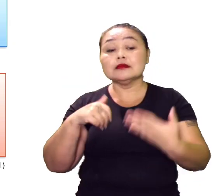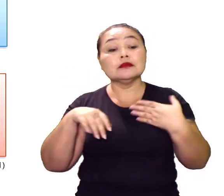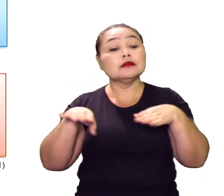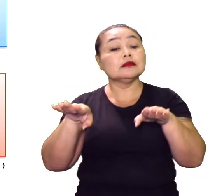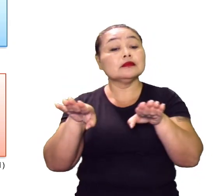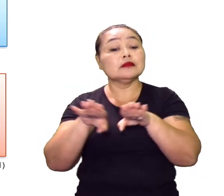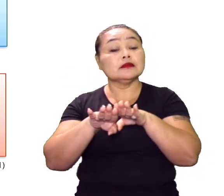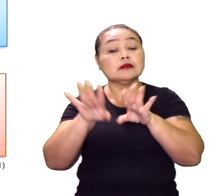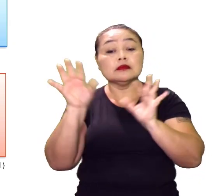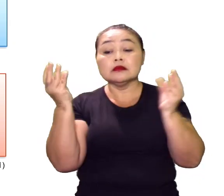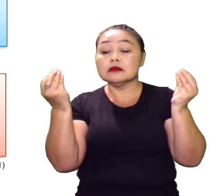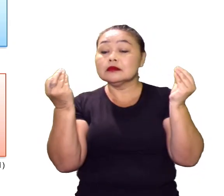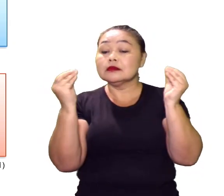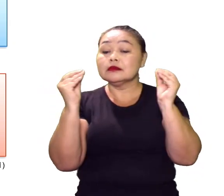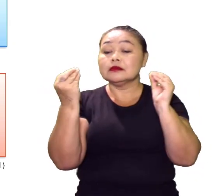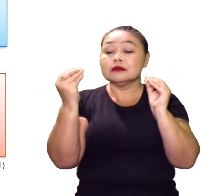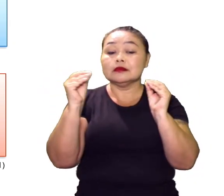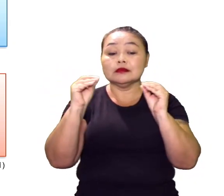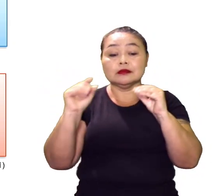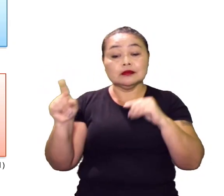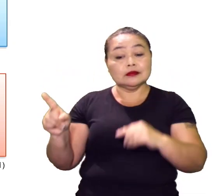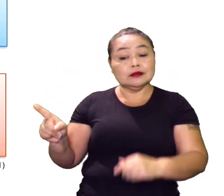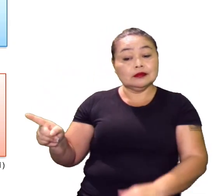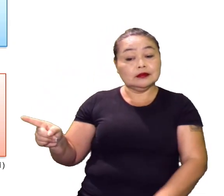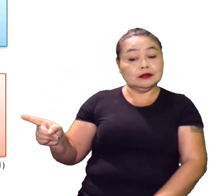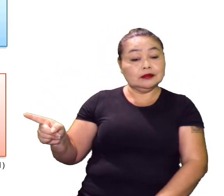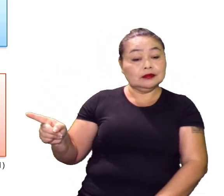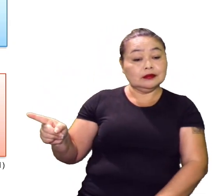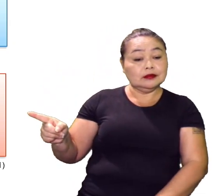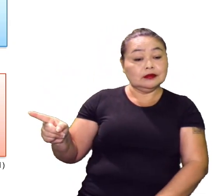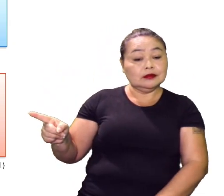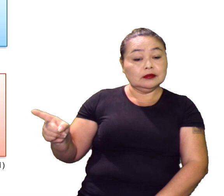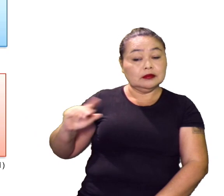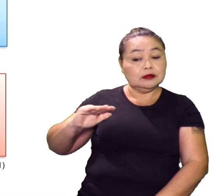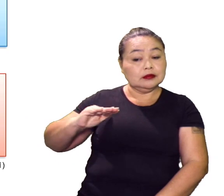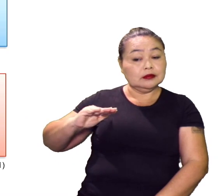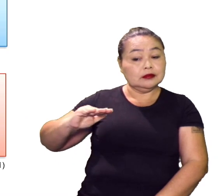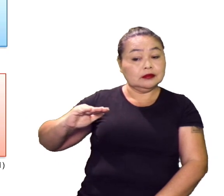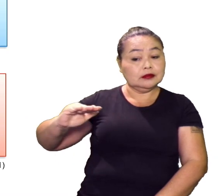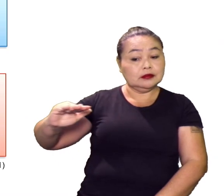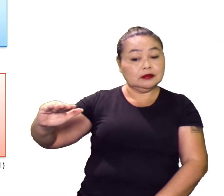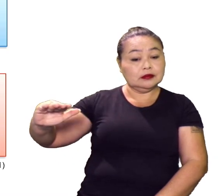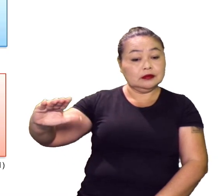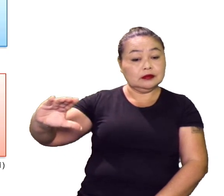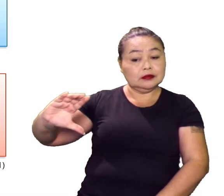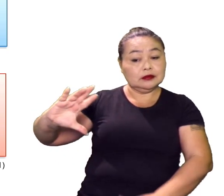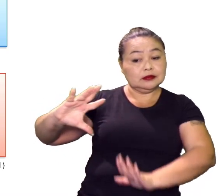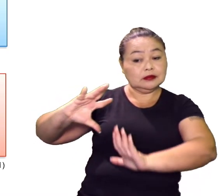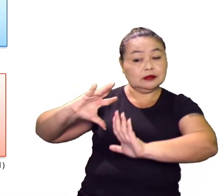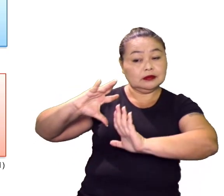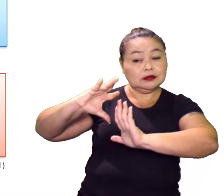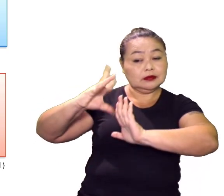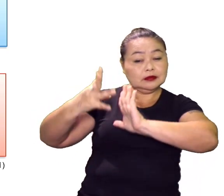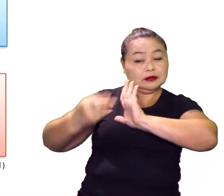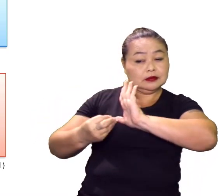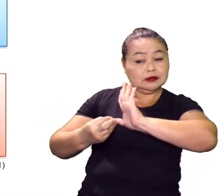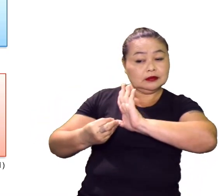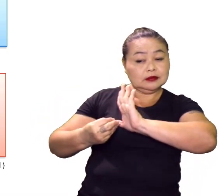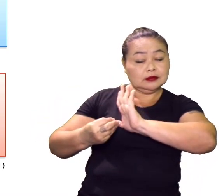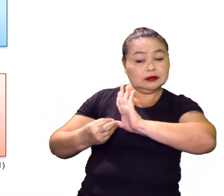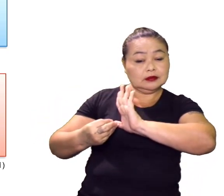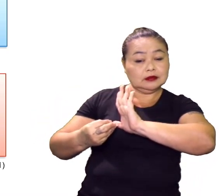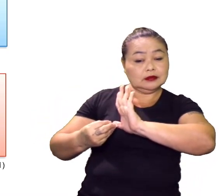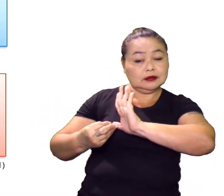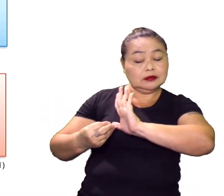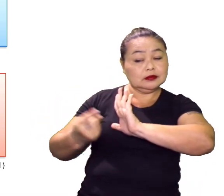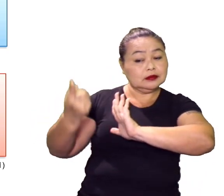também formação de bacia sedimentar. Essa bacia sedimentar, só relembrando que a gente